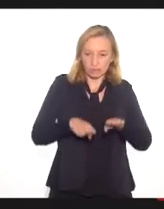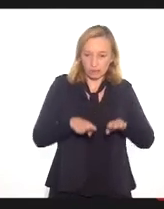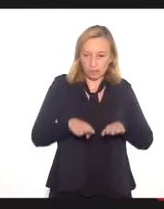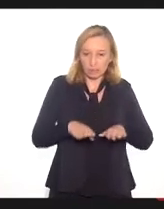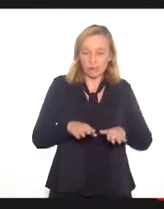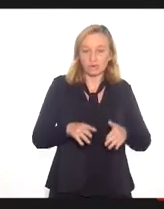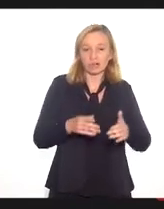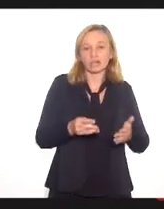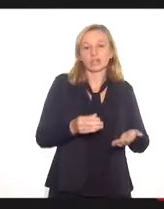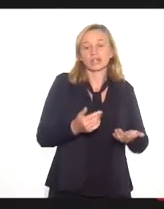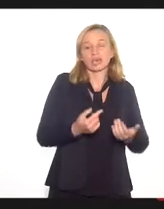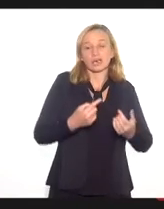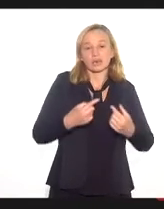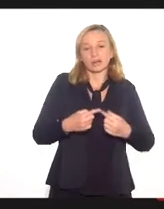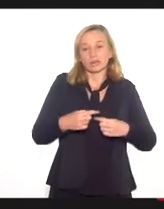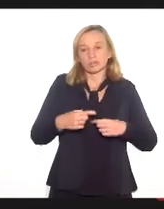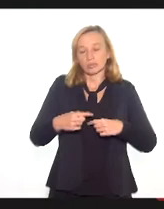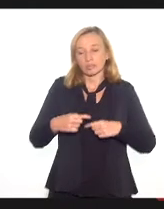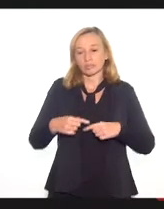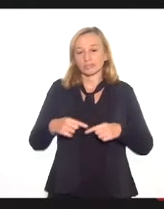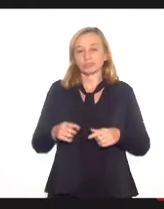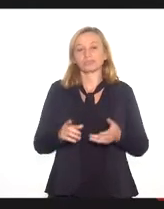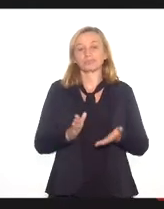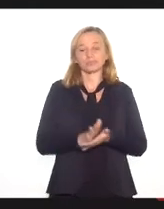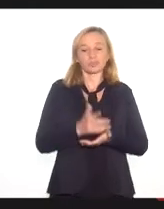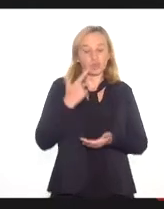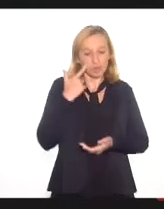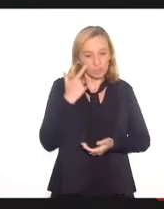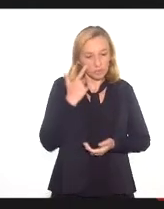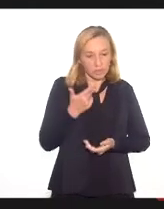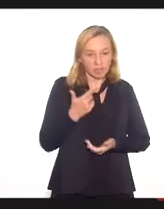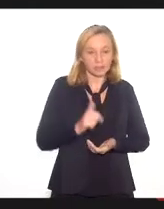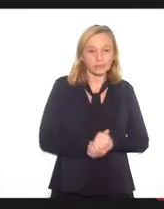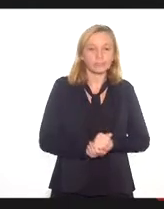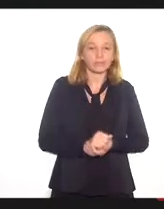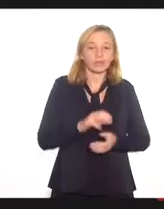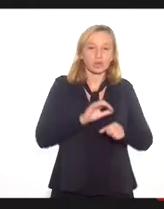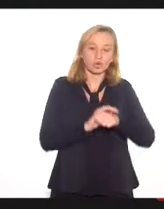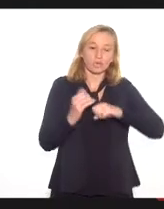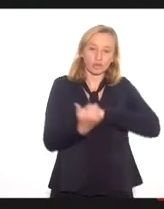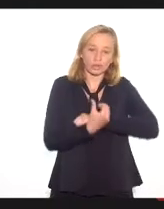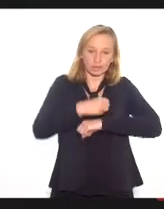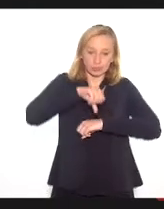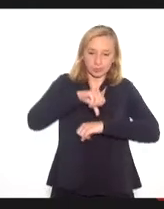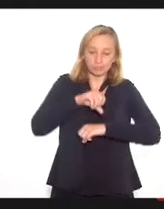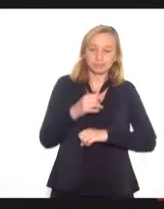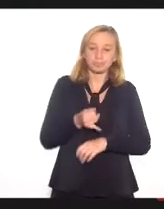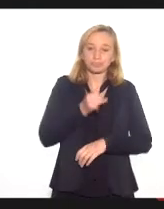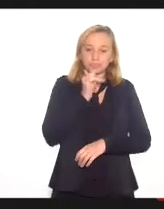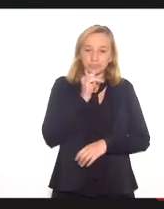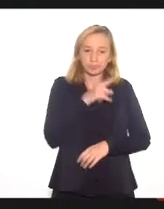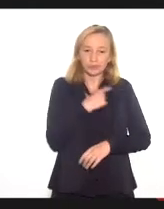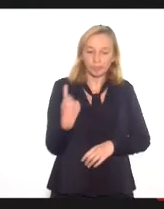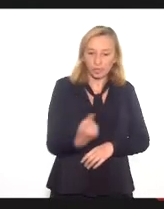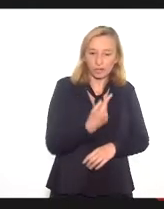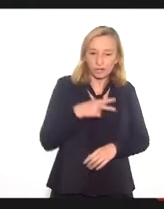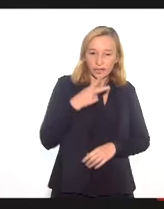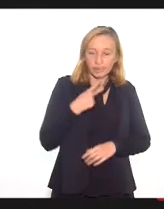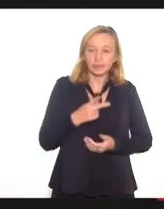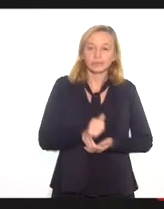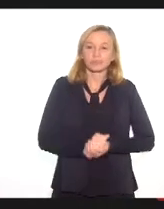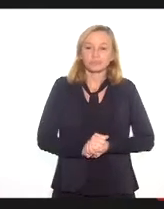emprego e tudo mais que a gente já está convivendo aí. e aí eu trago a Covid-19 como um exemplo disso, porque a gente está falando desse último ano,